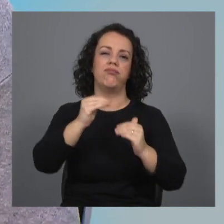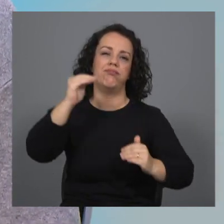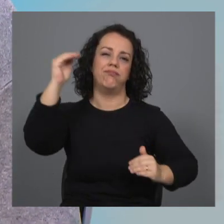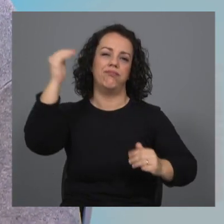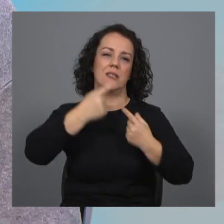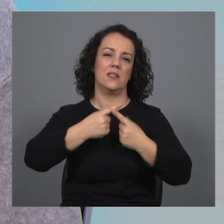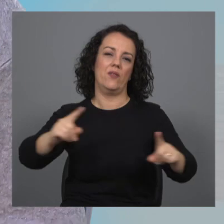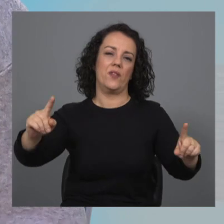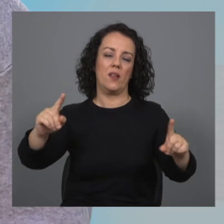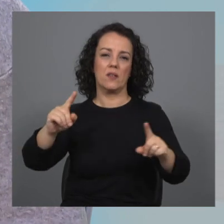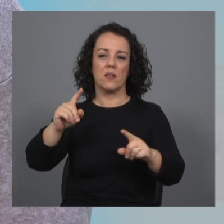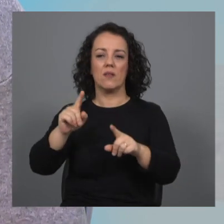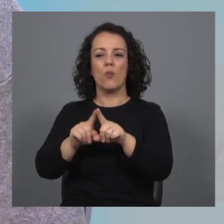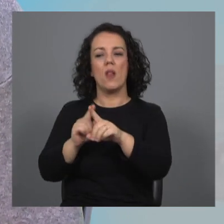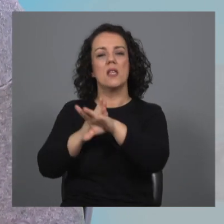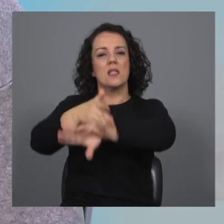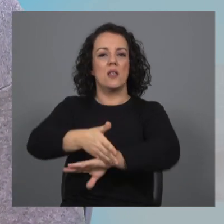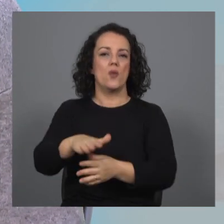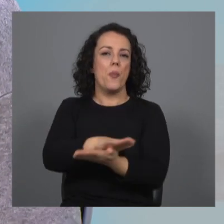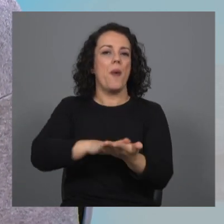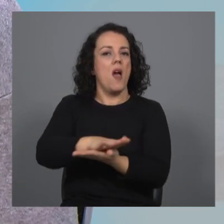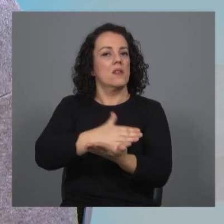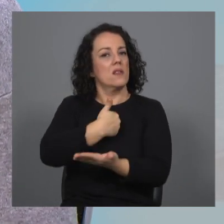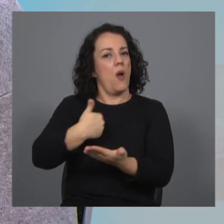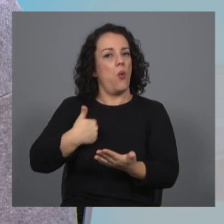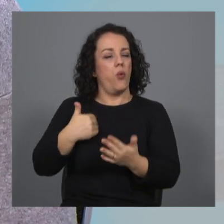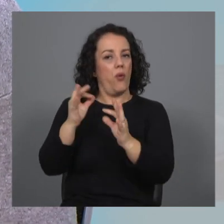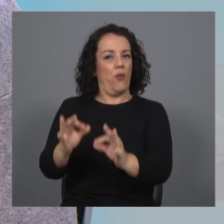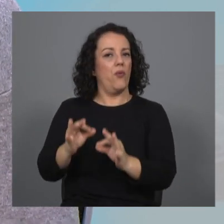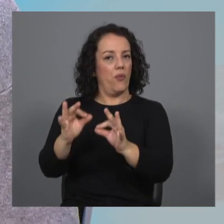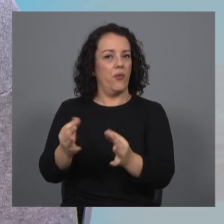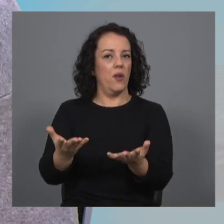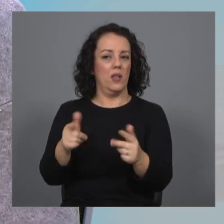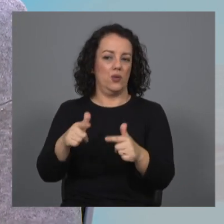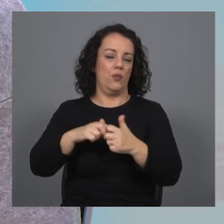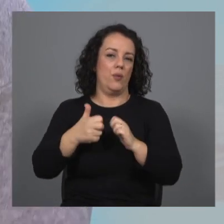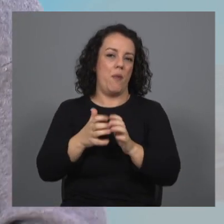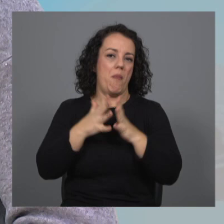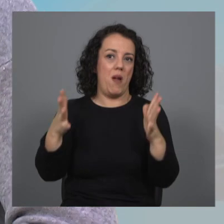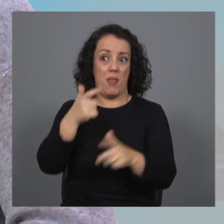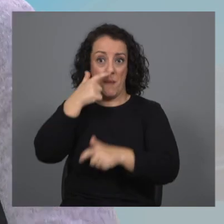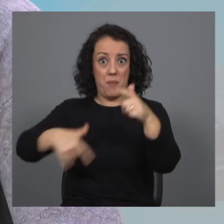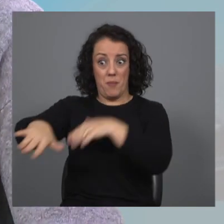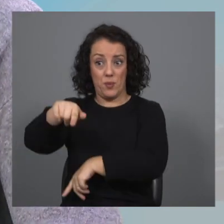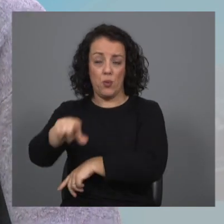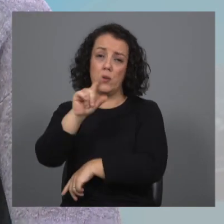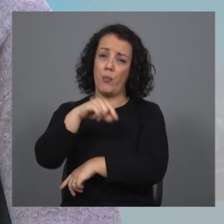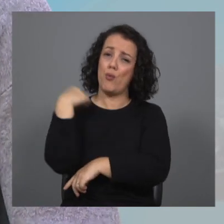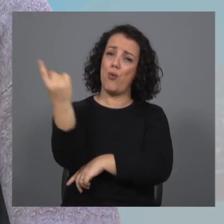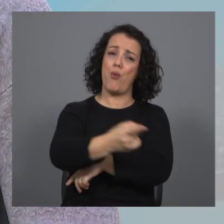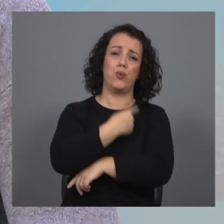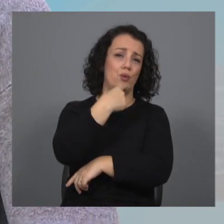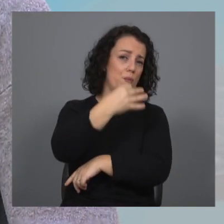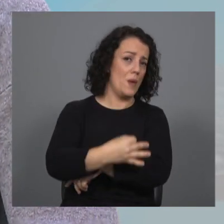naquilo que é o acesso a cuidados básicos de saúde, não é? E, portanto, isto traz um grande problema não só para esta população, mas para todos nós, porque desde